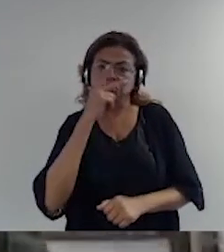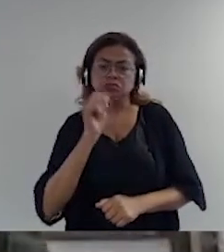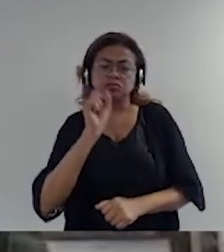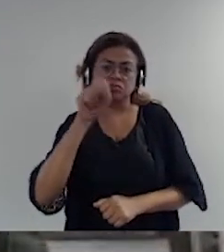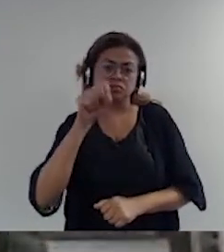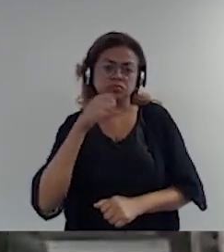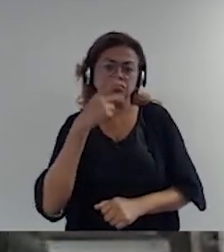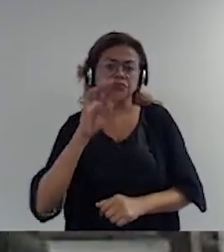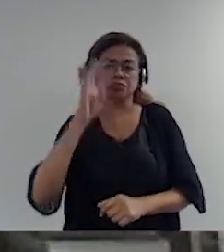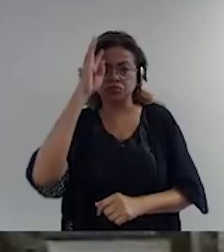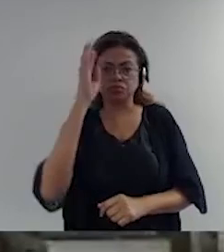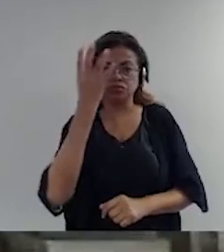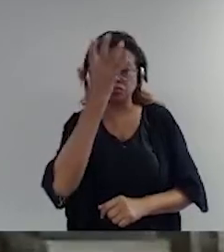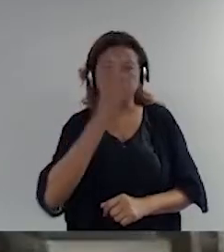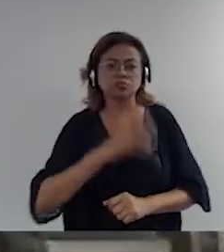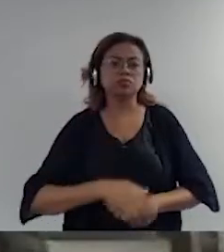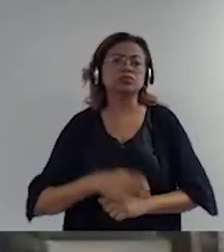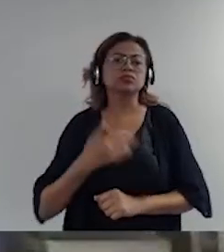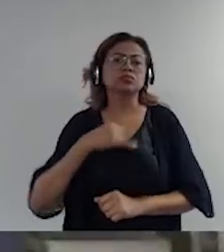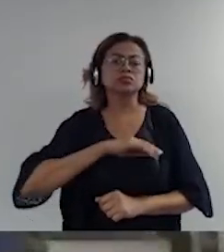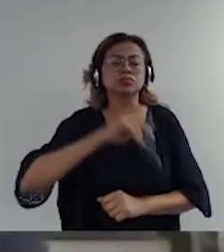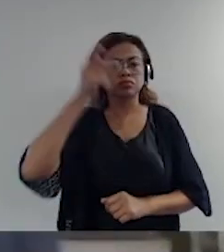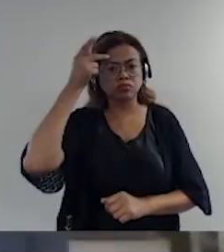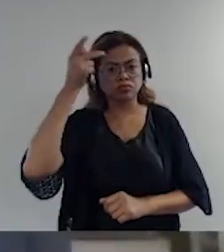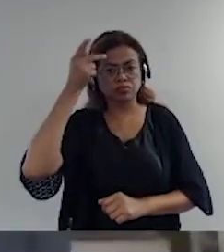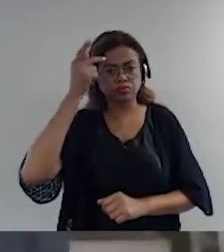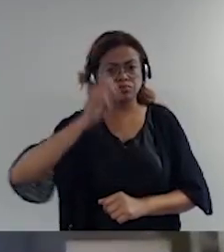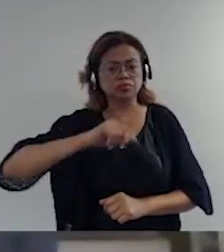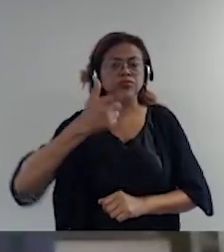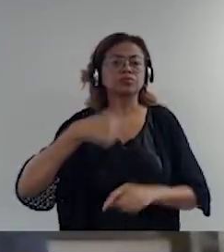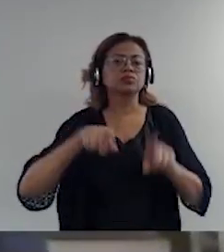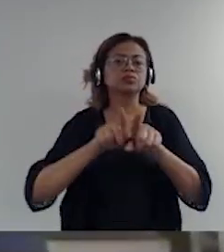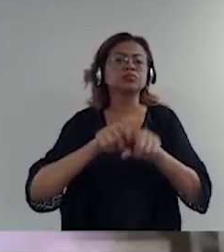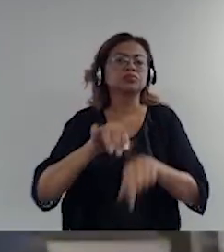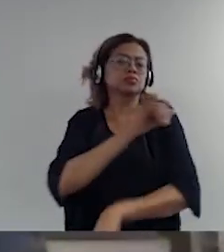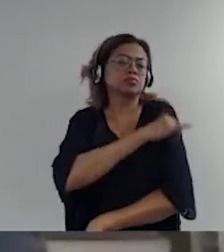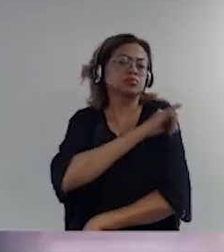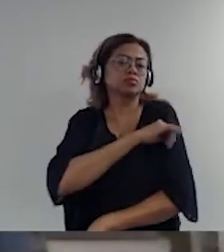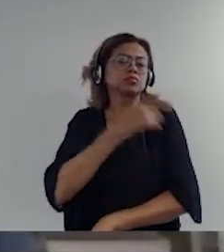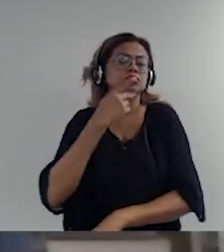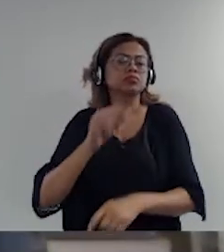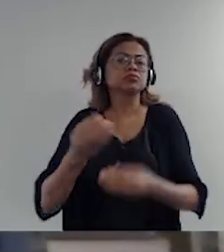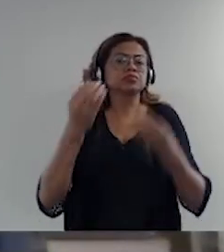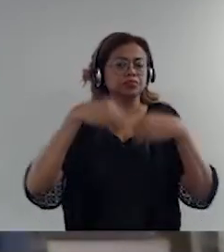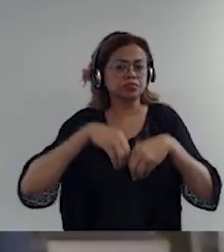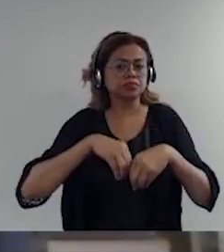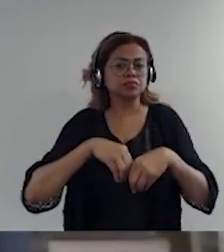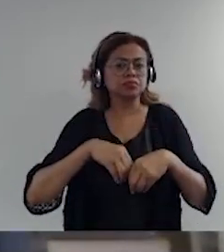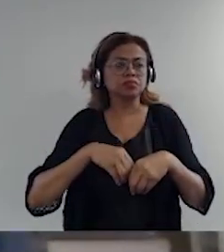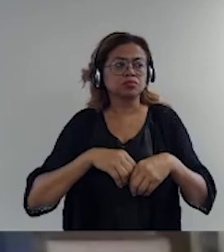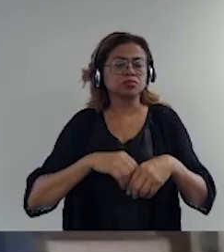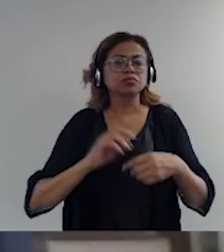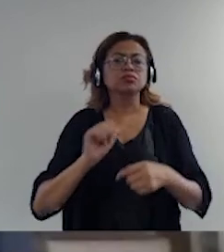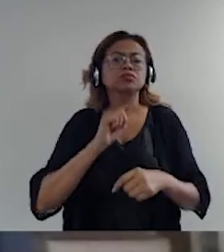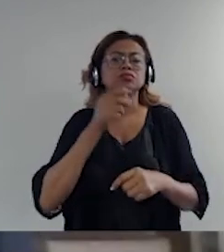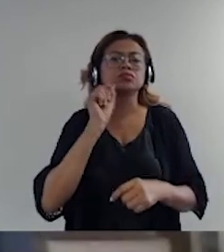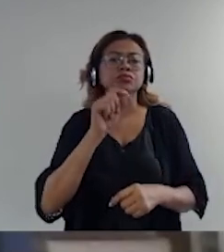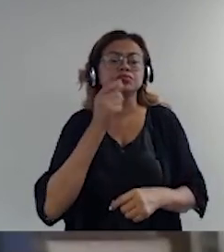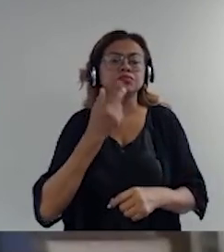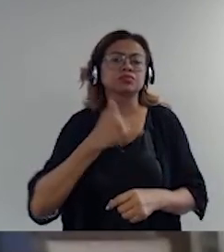algumas decisões em São Paulo e no Rio de Janeiro, foi colocado abaixo com a hipótese que o